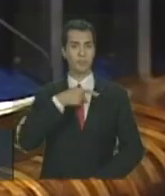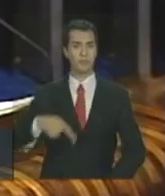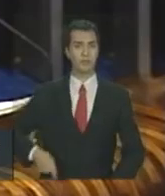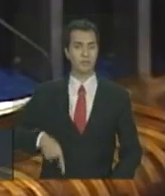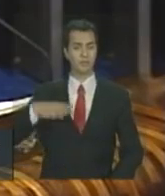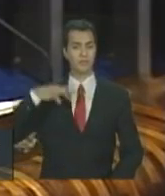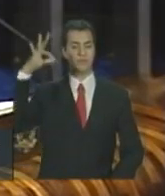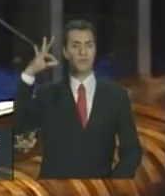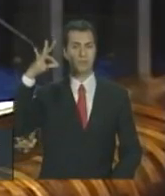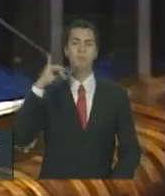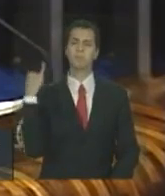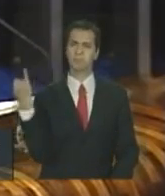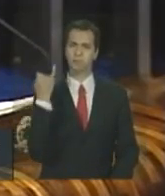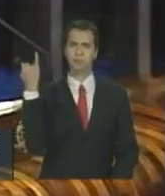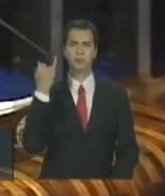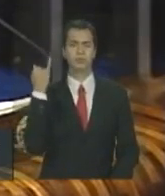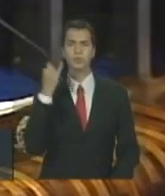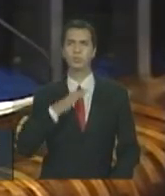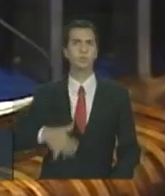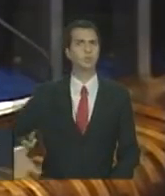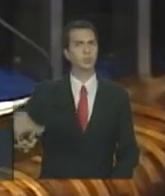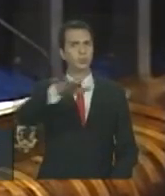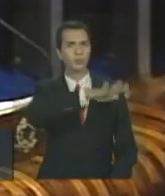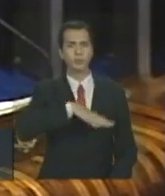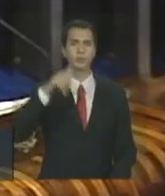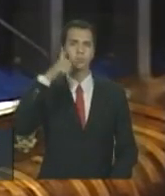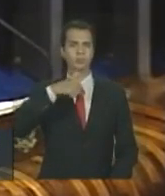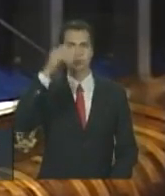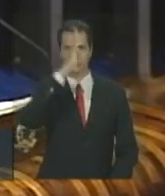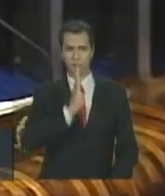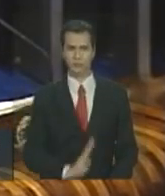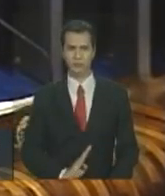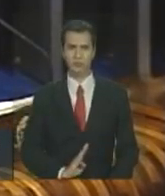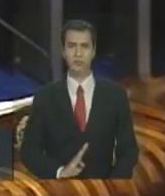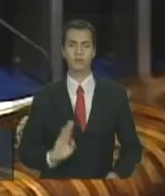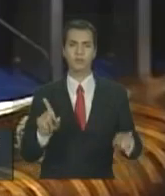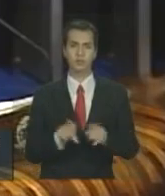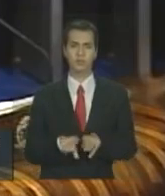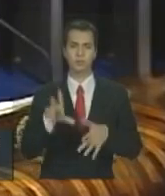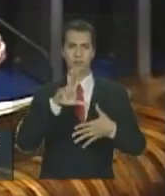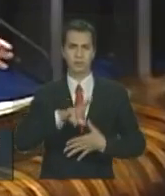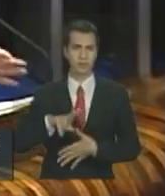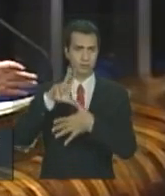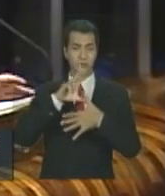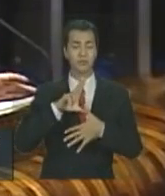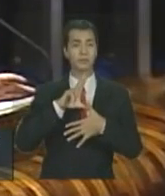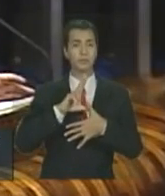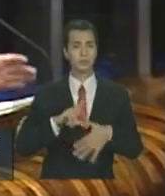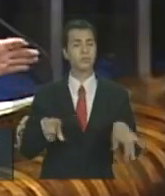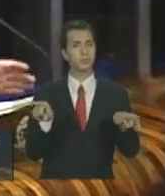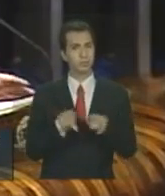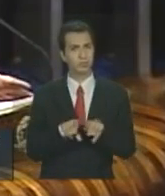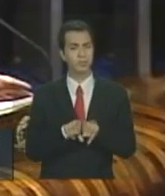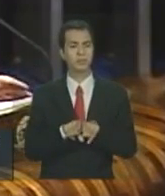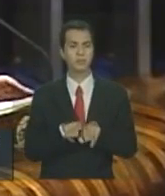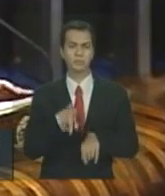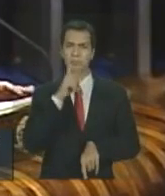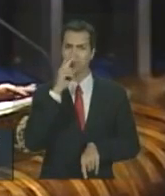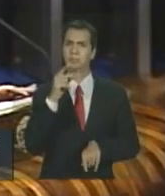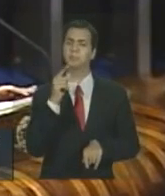que é relevante para o conjunto das mulheres brasileiras latino-americanas, e vou dizer sem modéstia, o